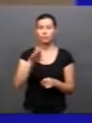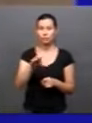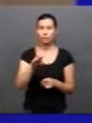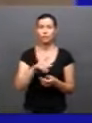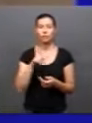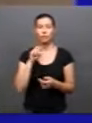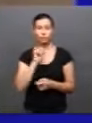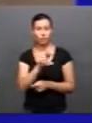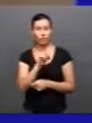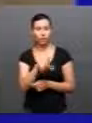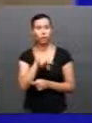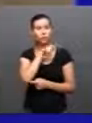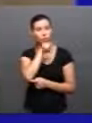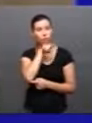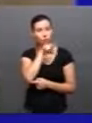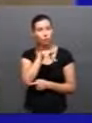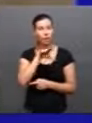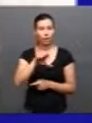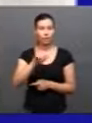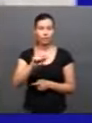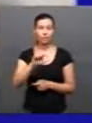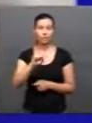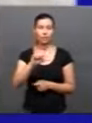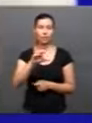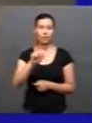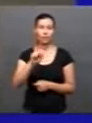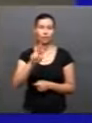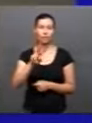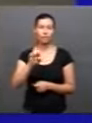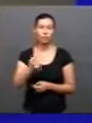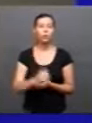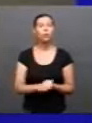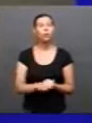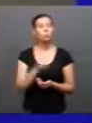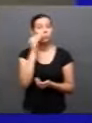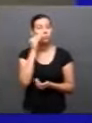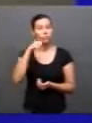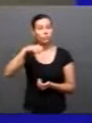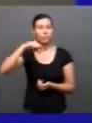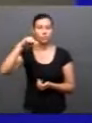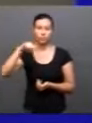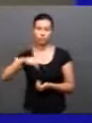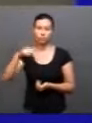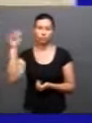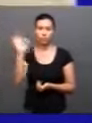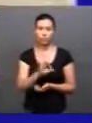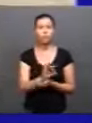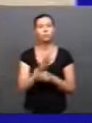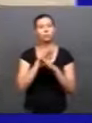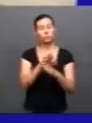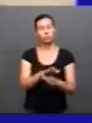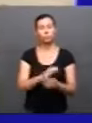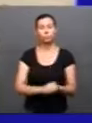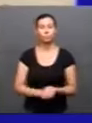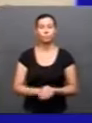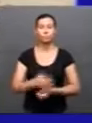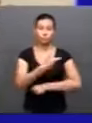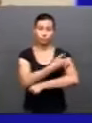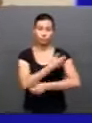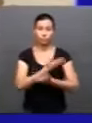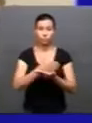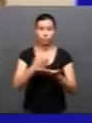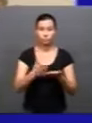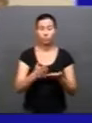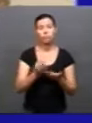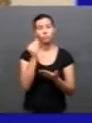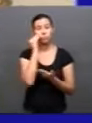apontaram 97% de eficácia no combate ao vírus causador da doença. A pesquisa está em fase inicial, mas já